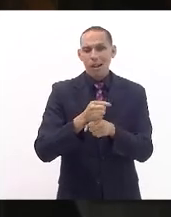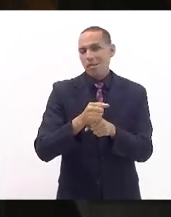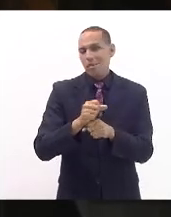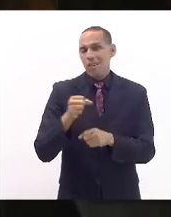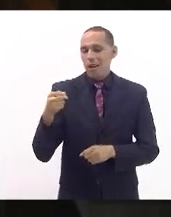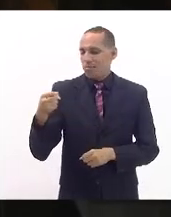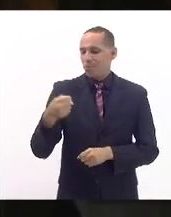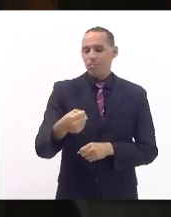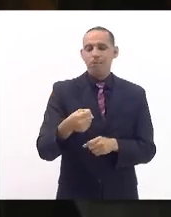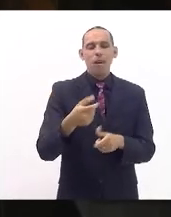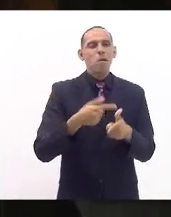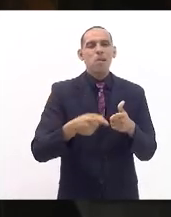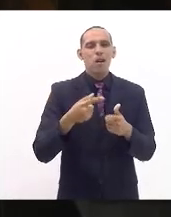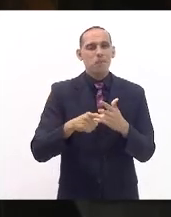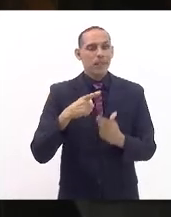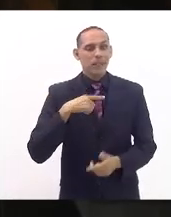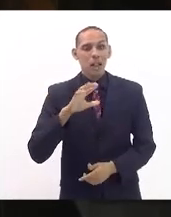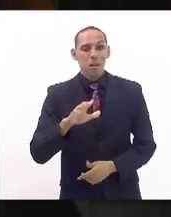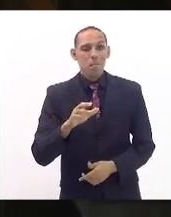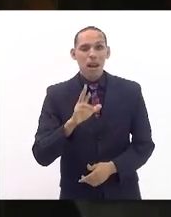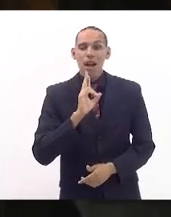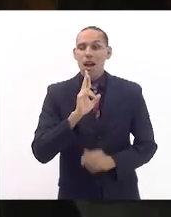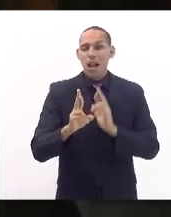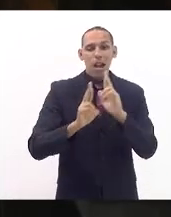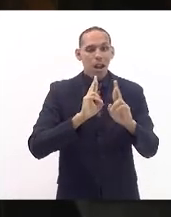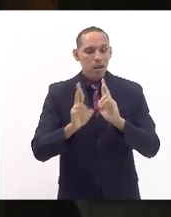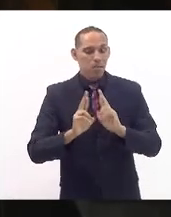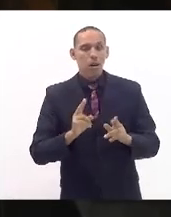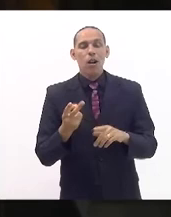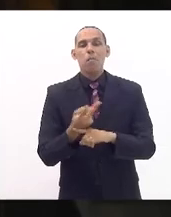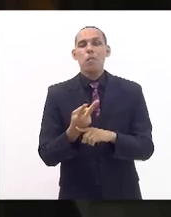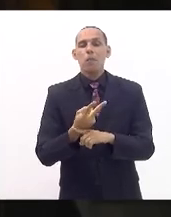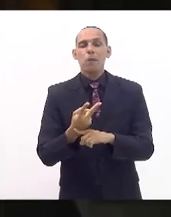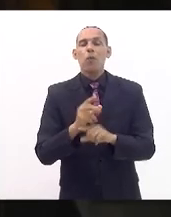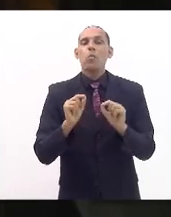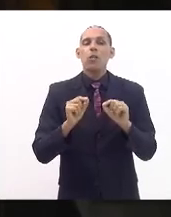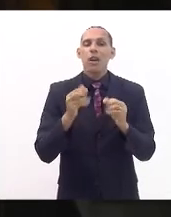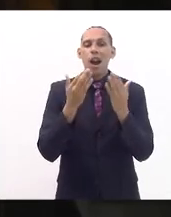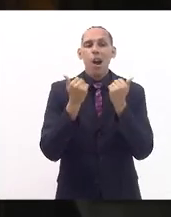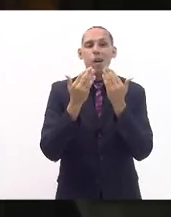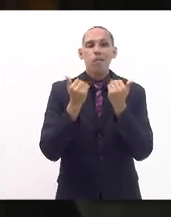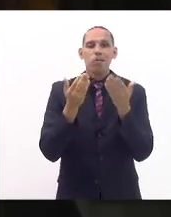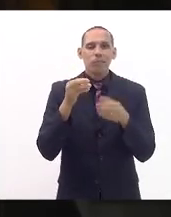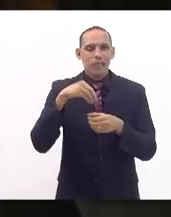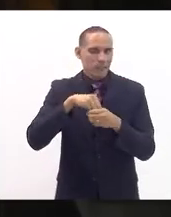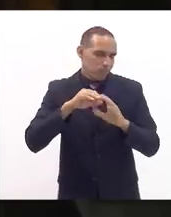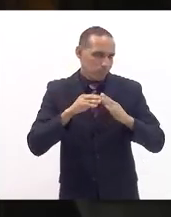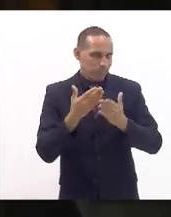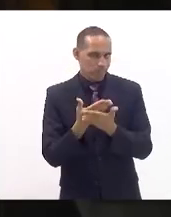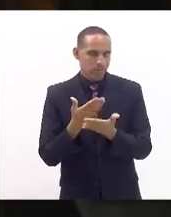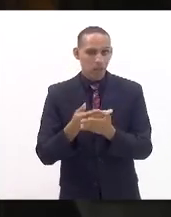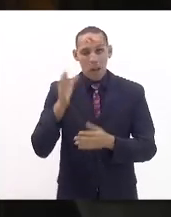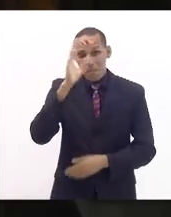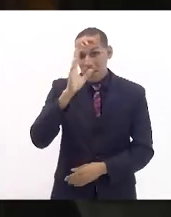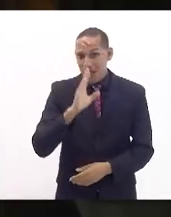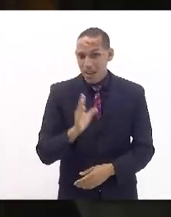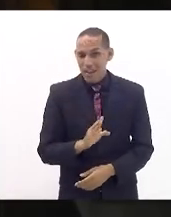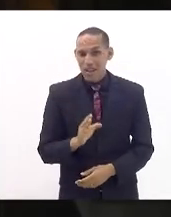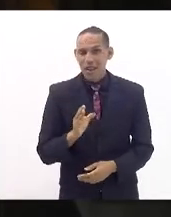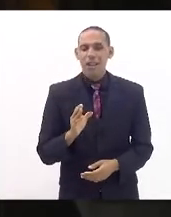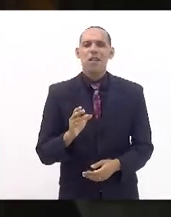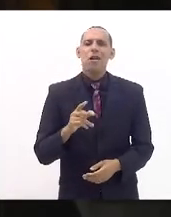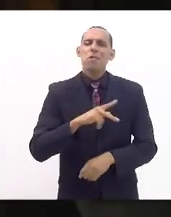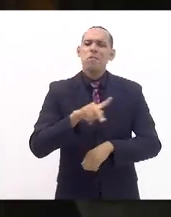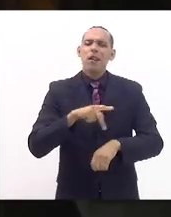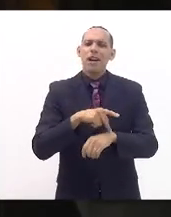que a gente tem buscado respostas, que é o problema da alimentação escolar. O Brasil é um dos países mais desiguais do